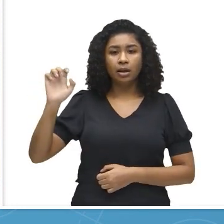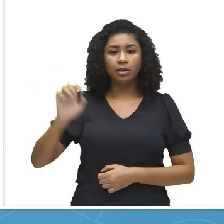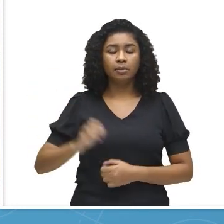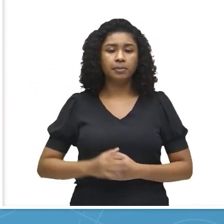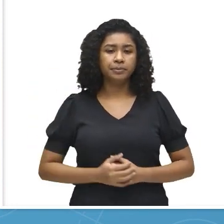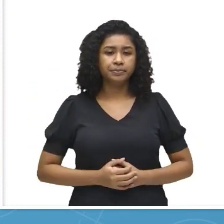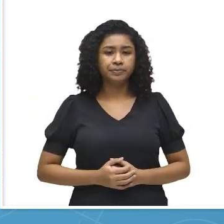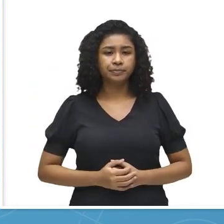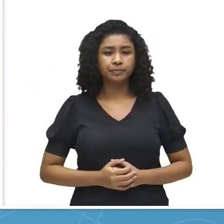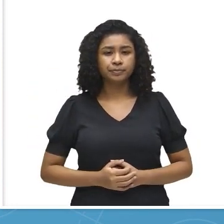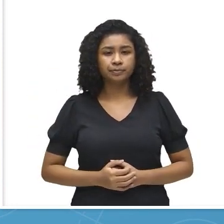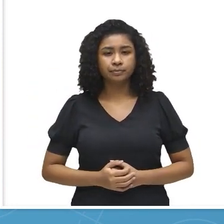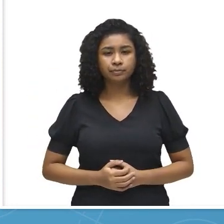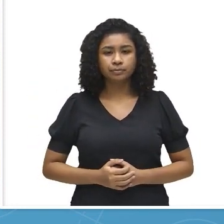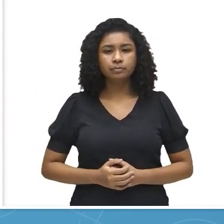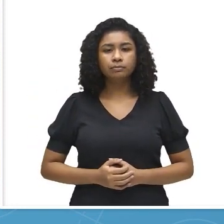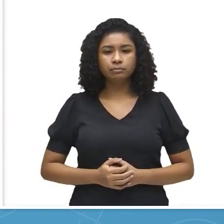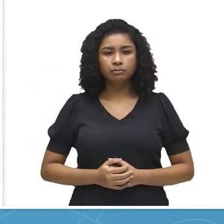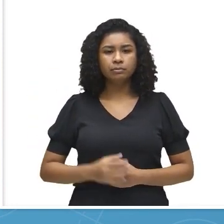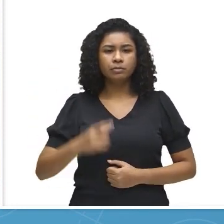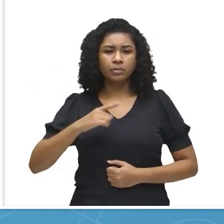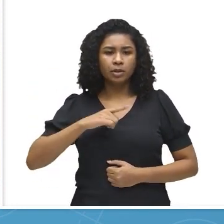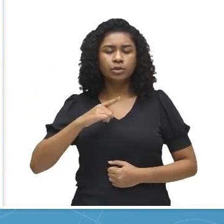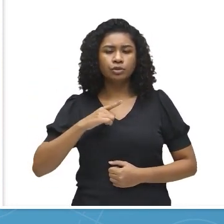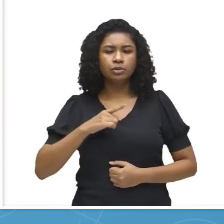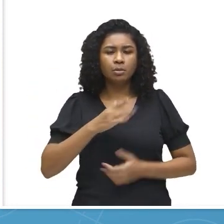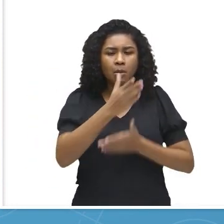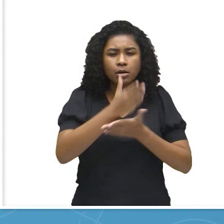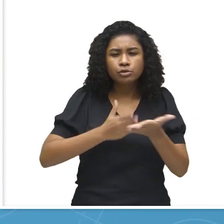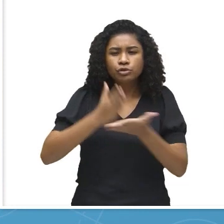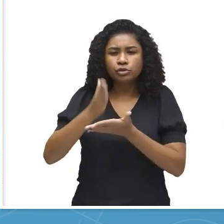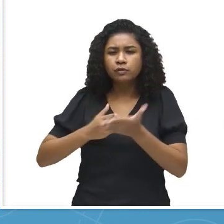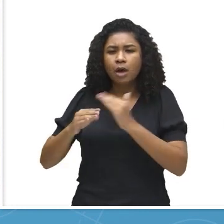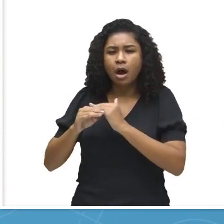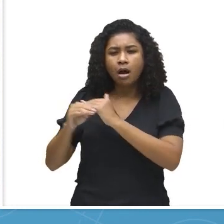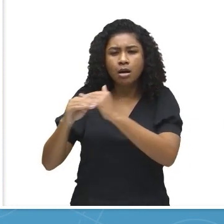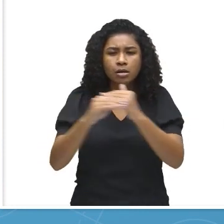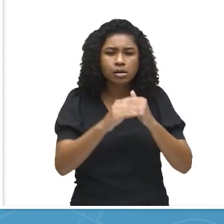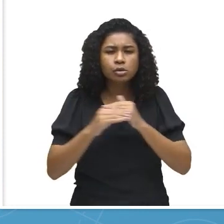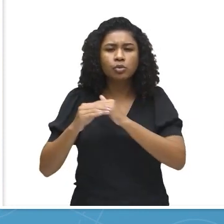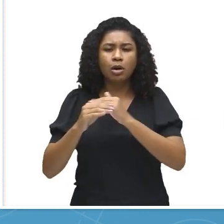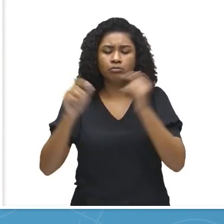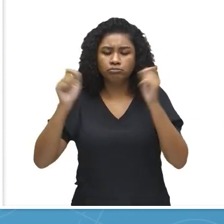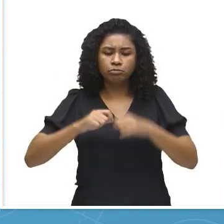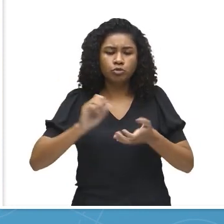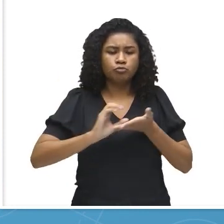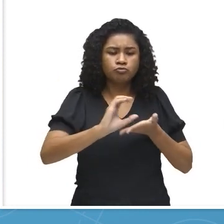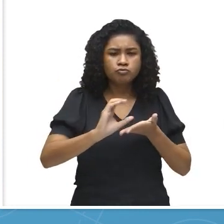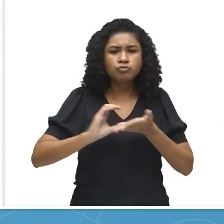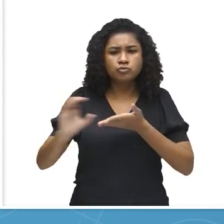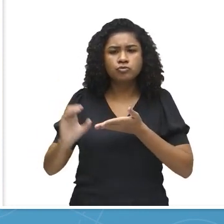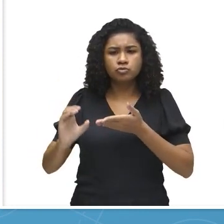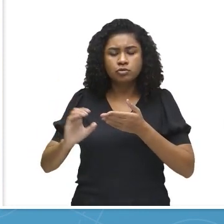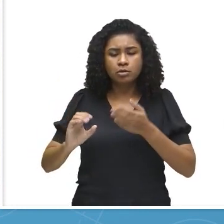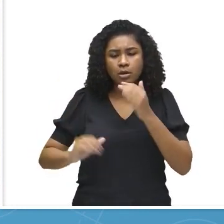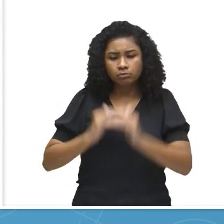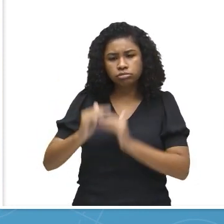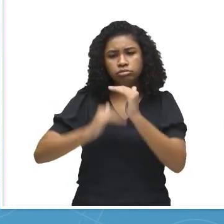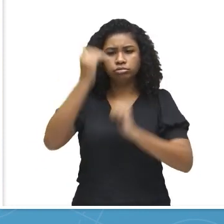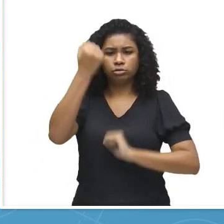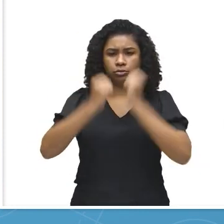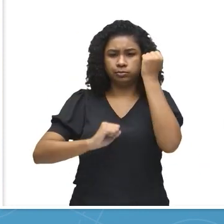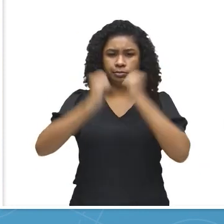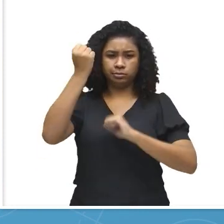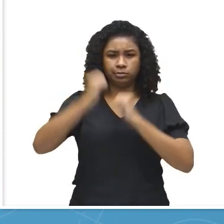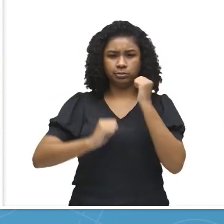seguinte, pela distribuição igualitária dos monopólios de capitais e pelo crescimento da produção industrial. Vamos